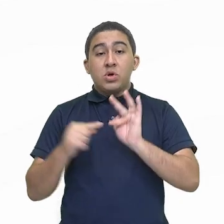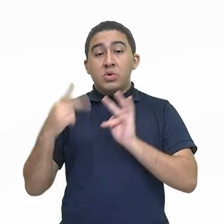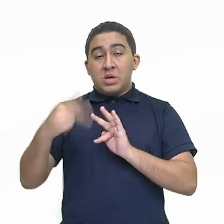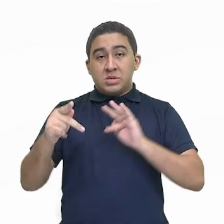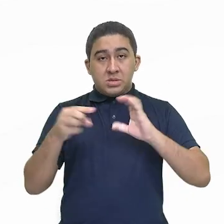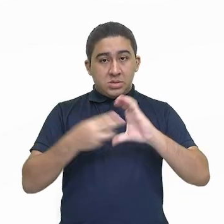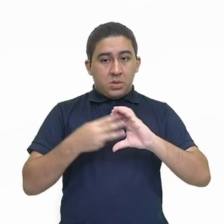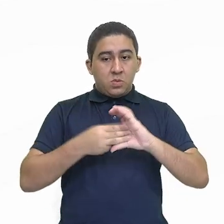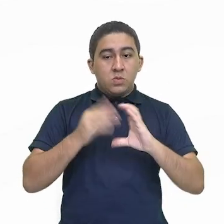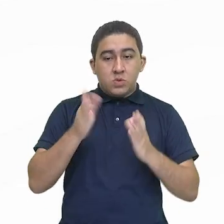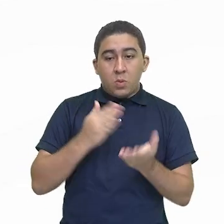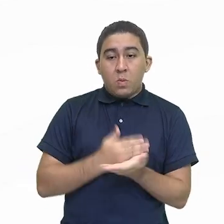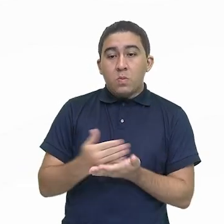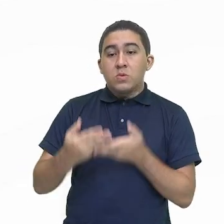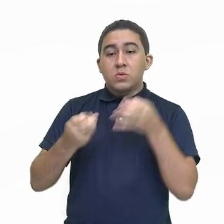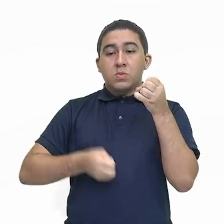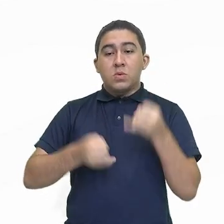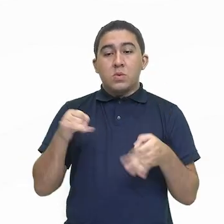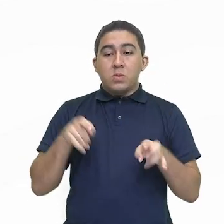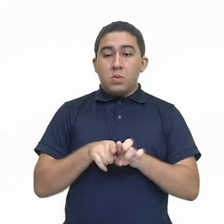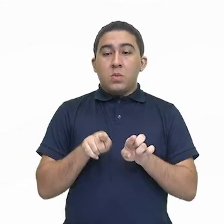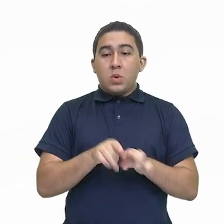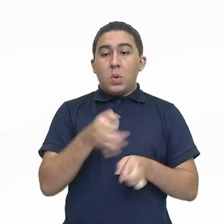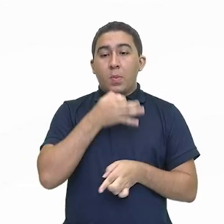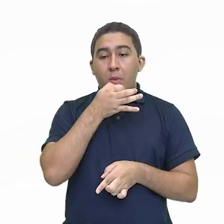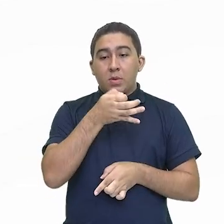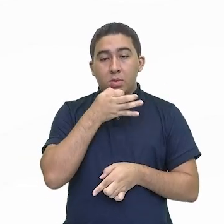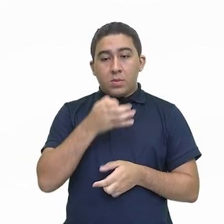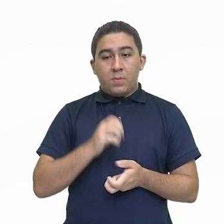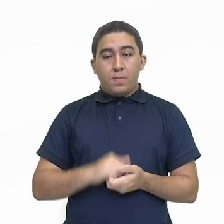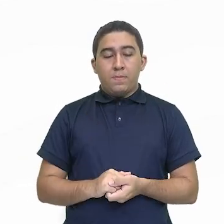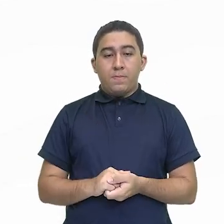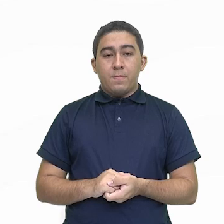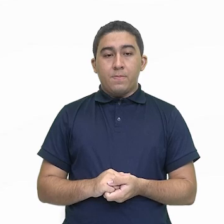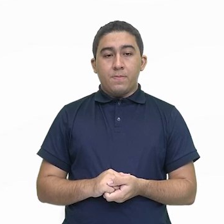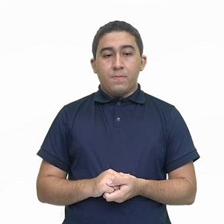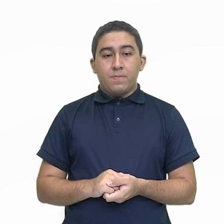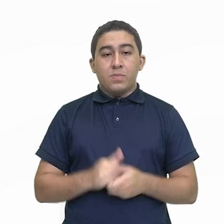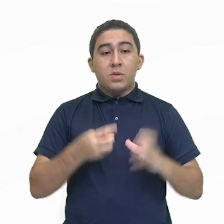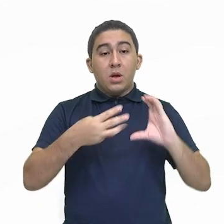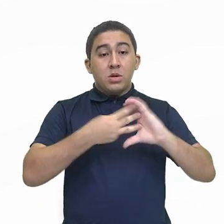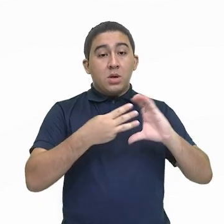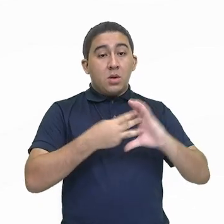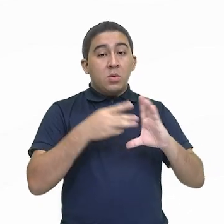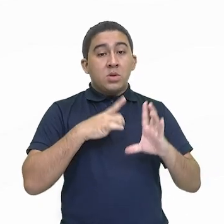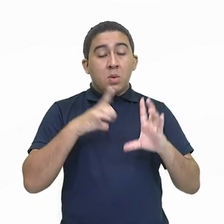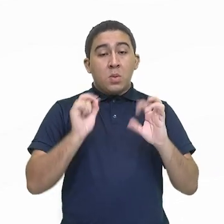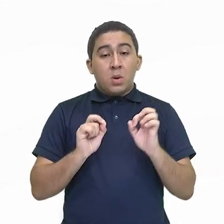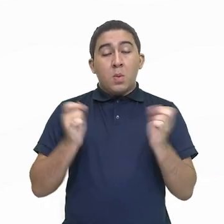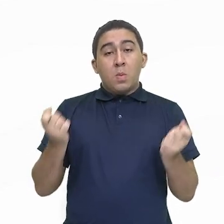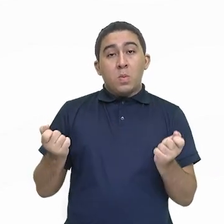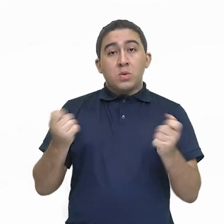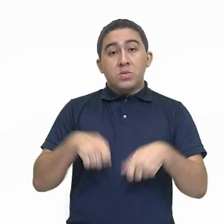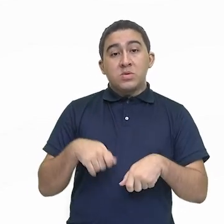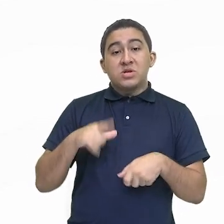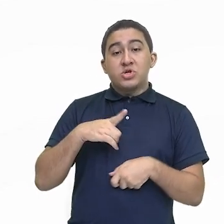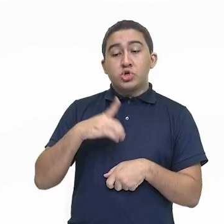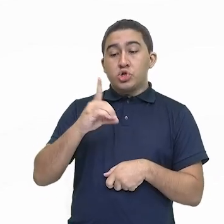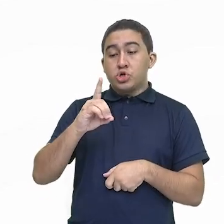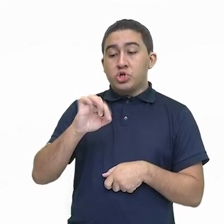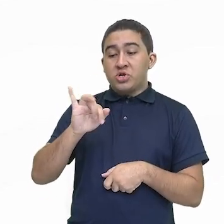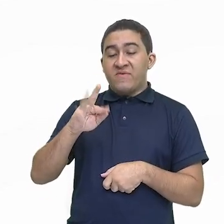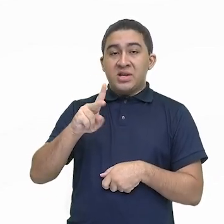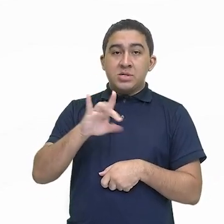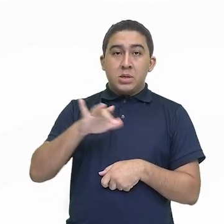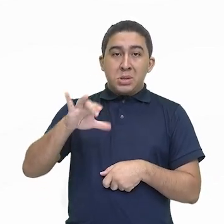como eu já iniciei aí um comentário delas, e que a célula, ela sofre um processo de